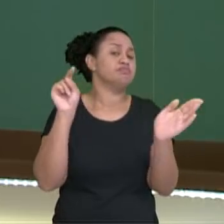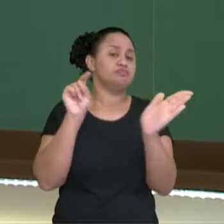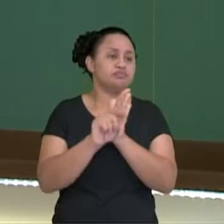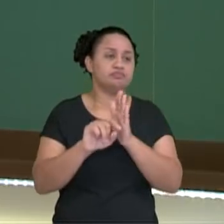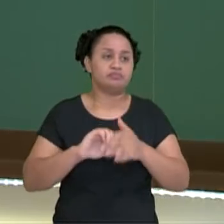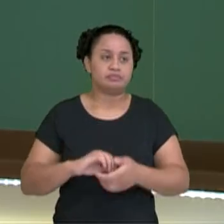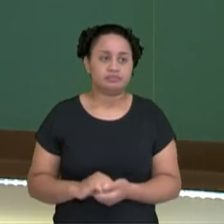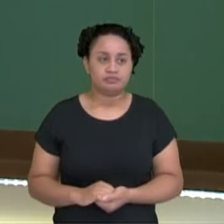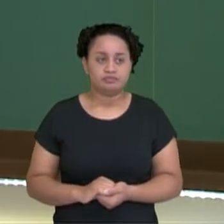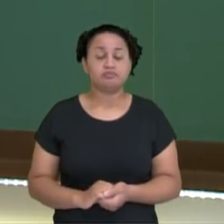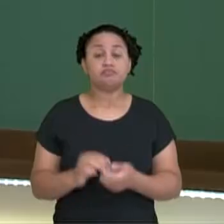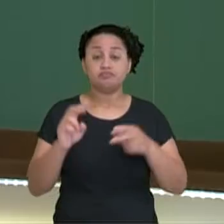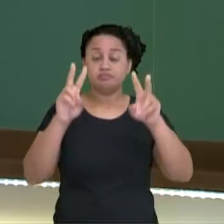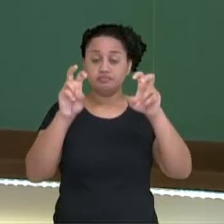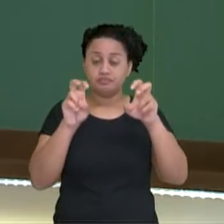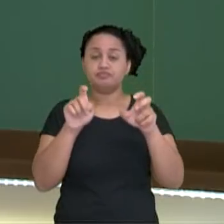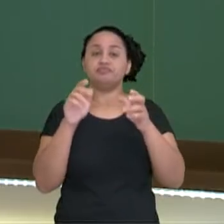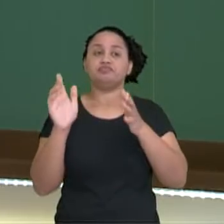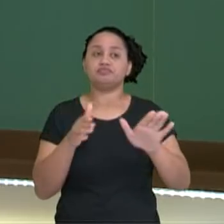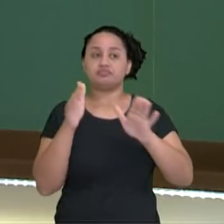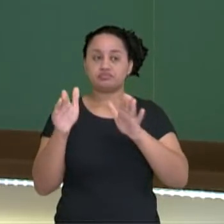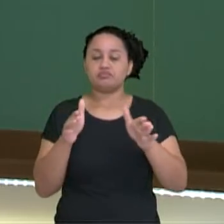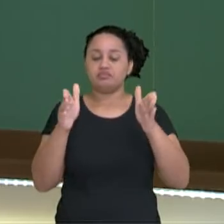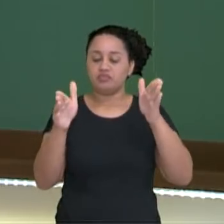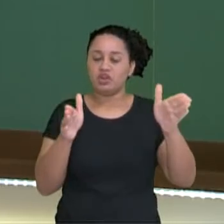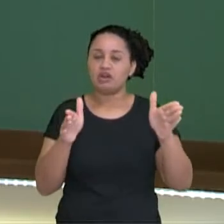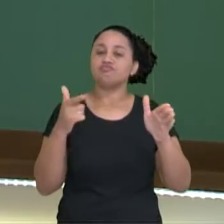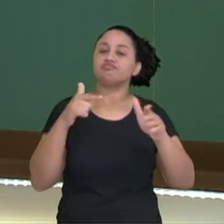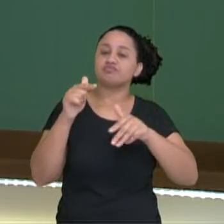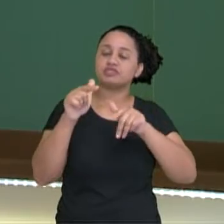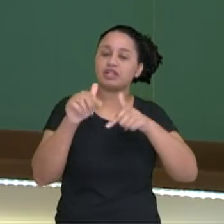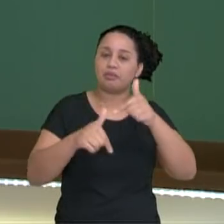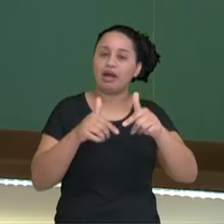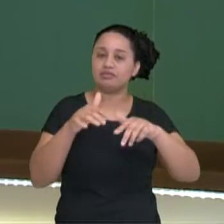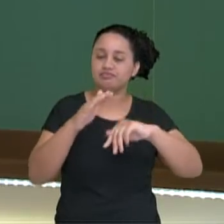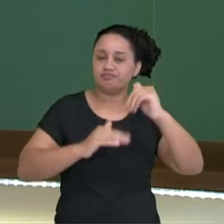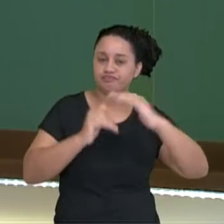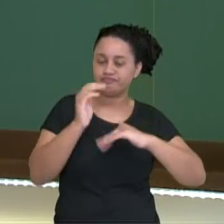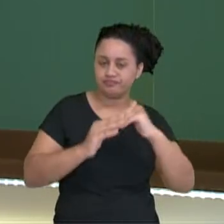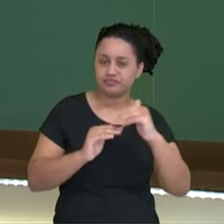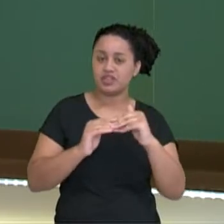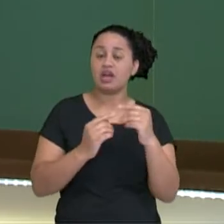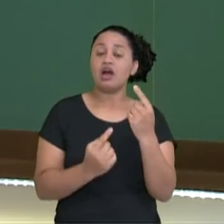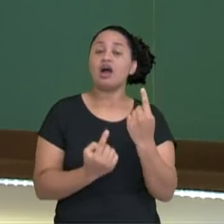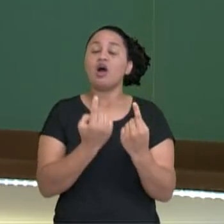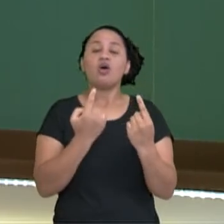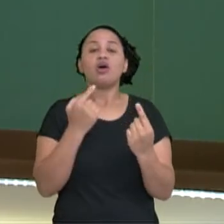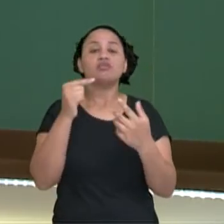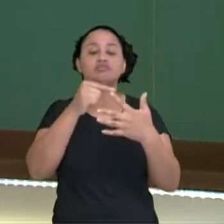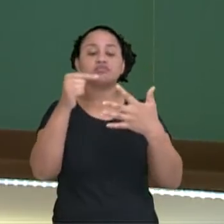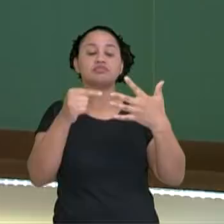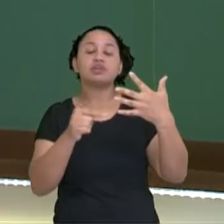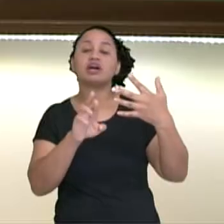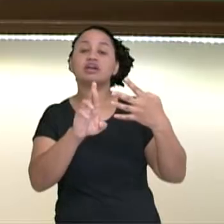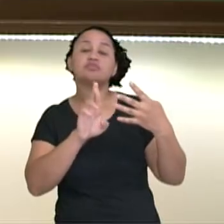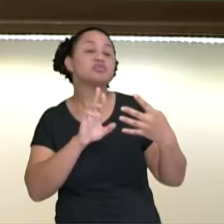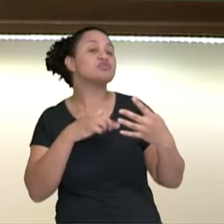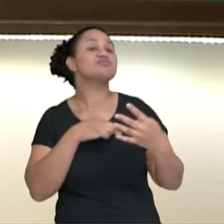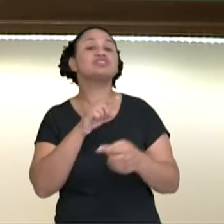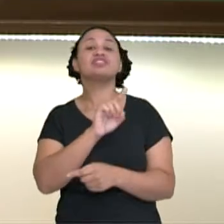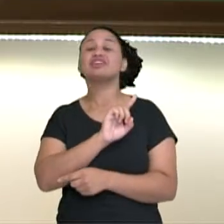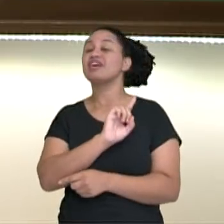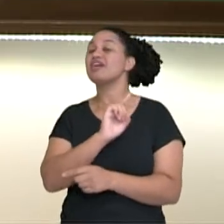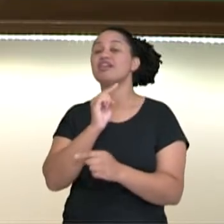aqui. Sobre a produção de manufatura, indique a alternativa que